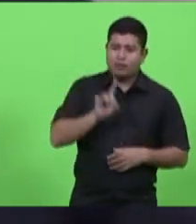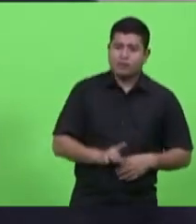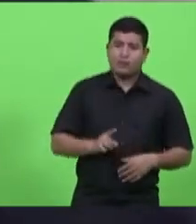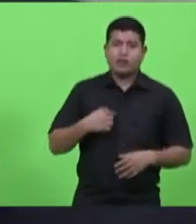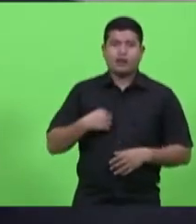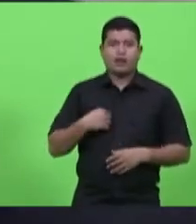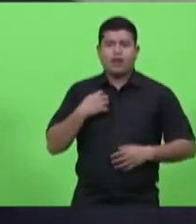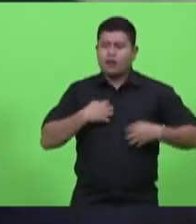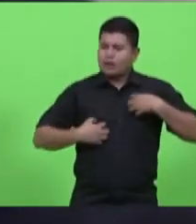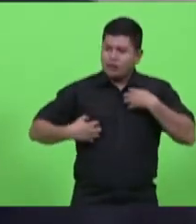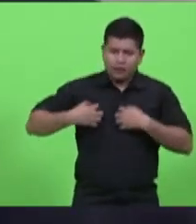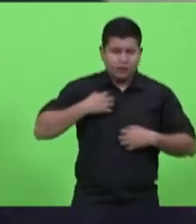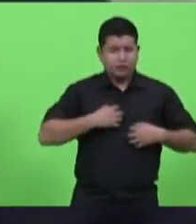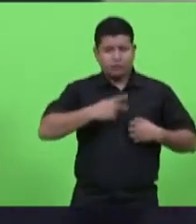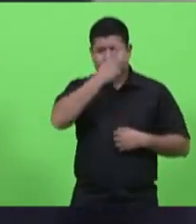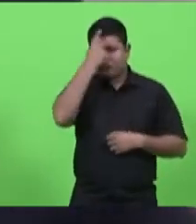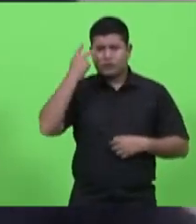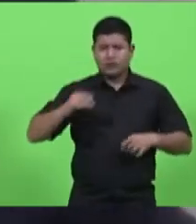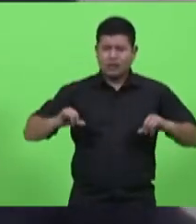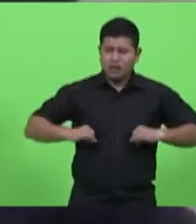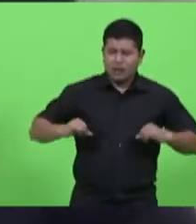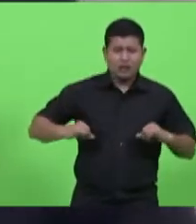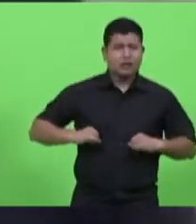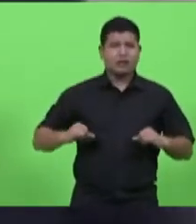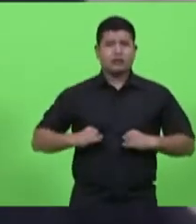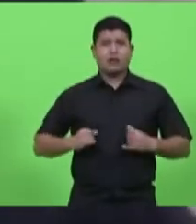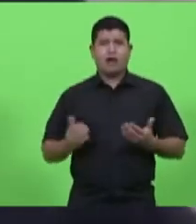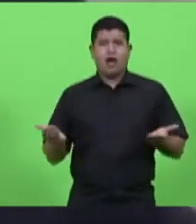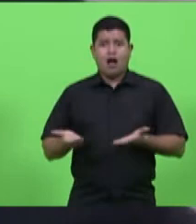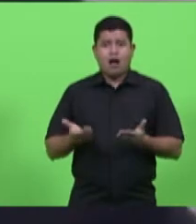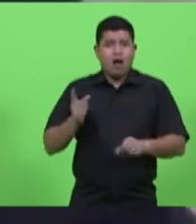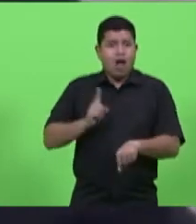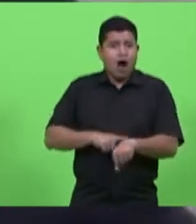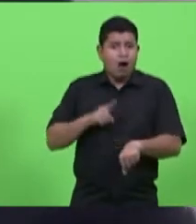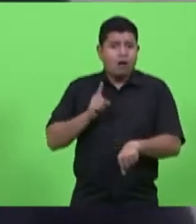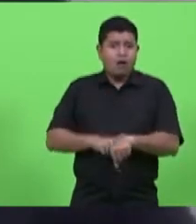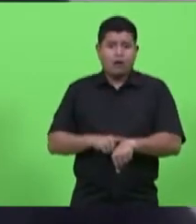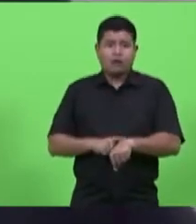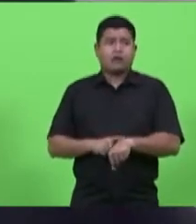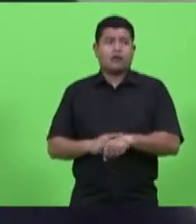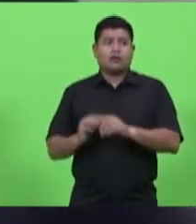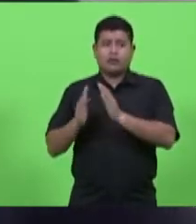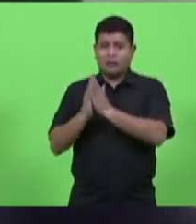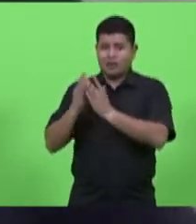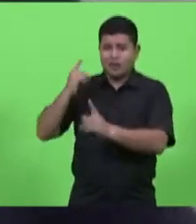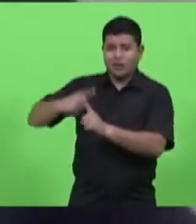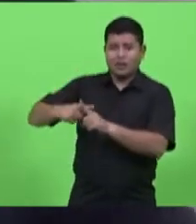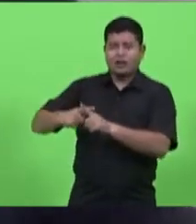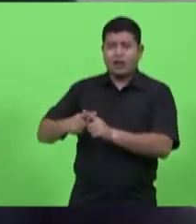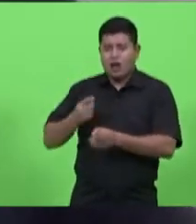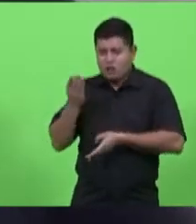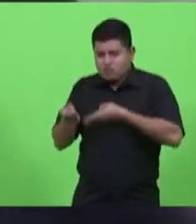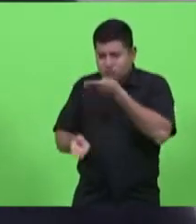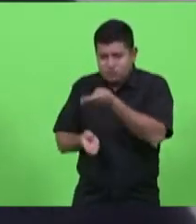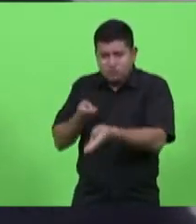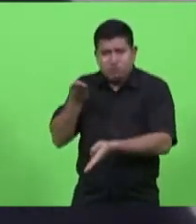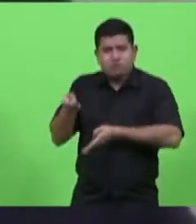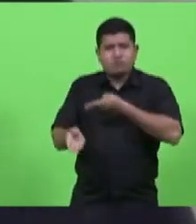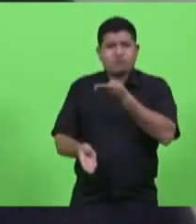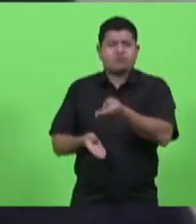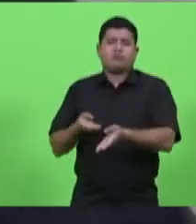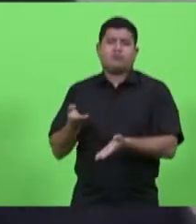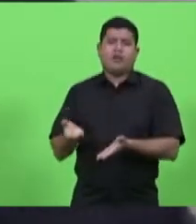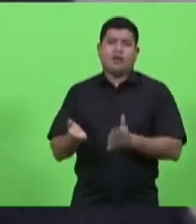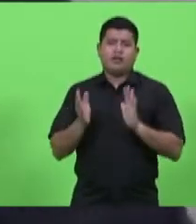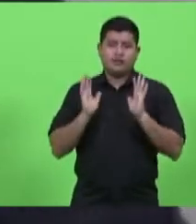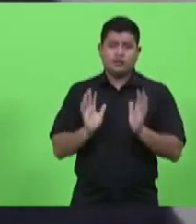em pânico, espiritualmente falando, é a hora da igreja agora dar assistência. Então, já que a igreja